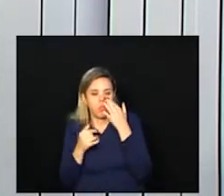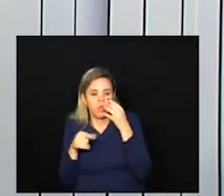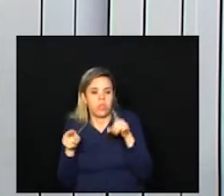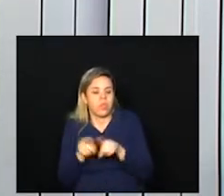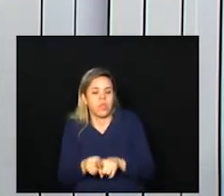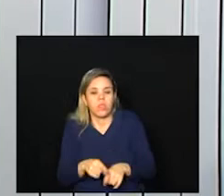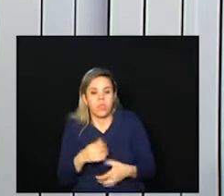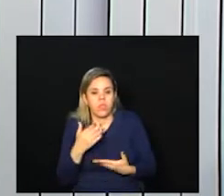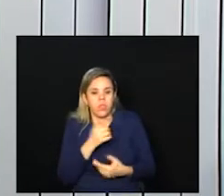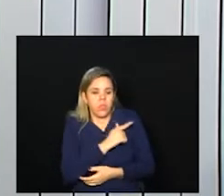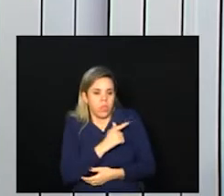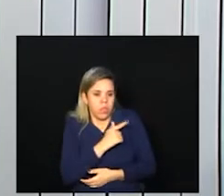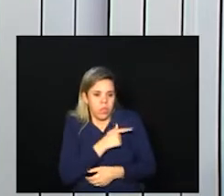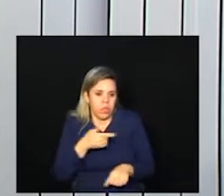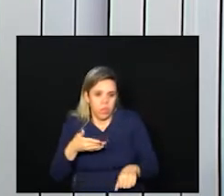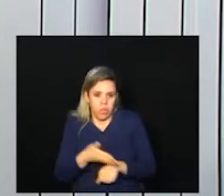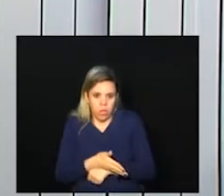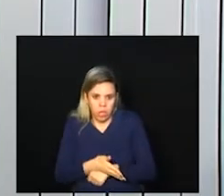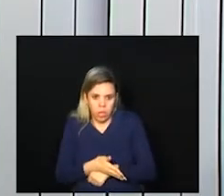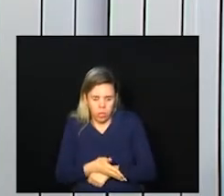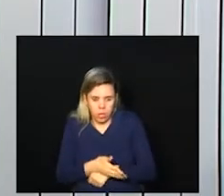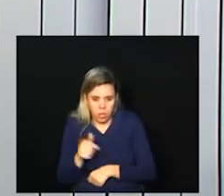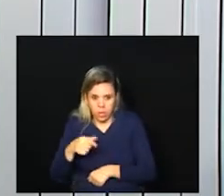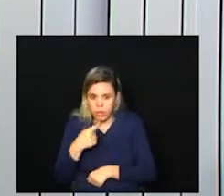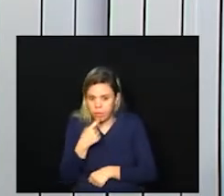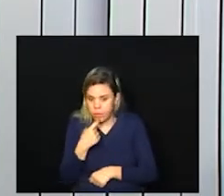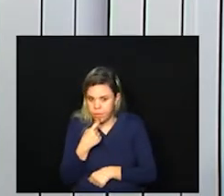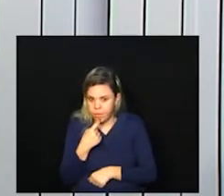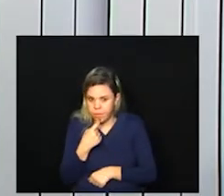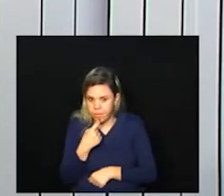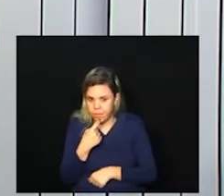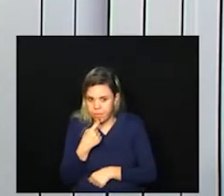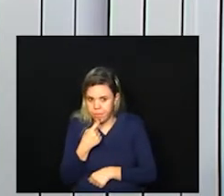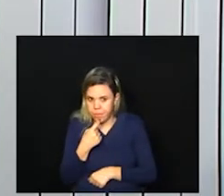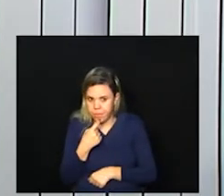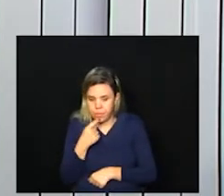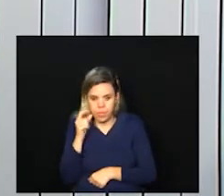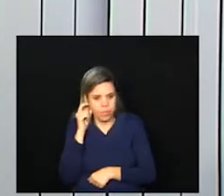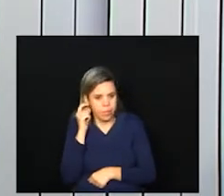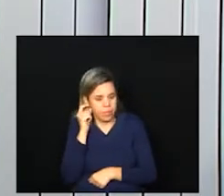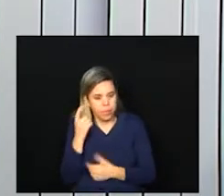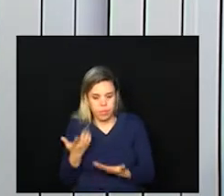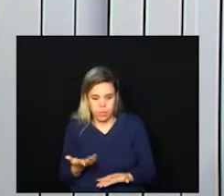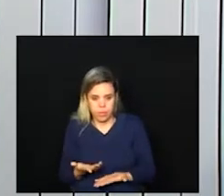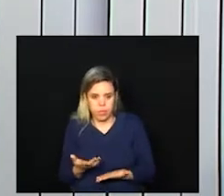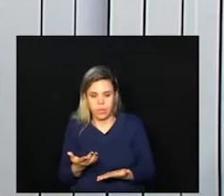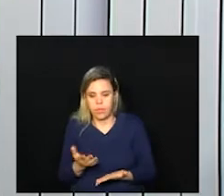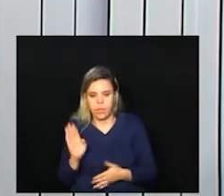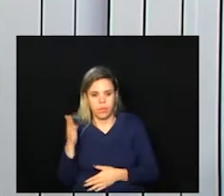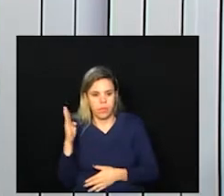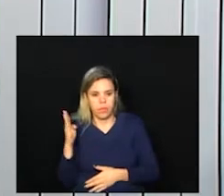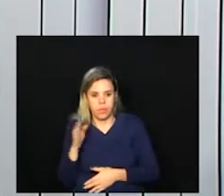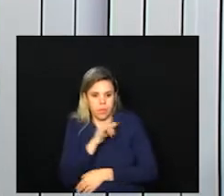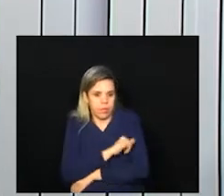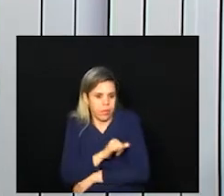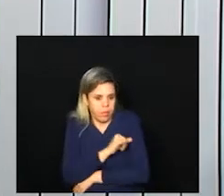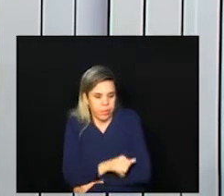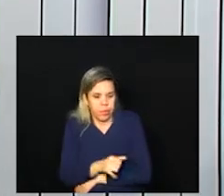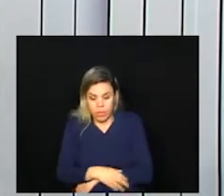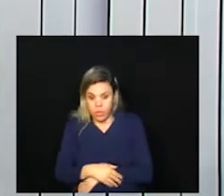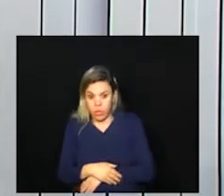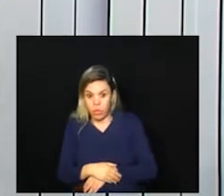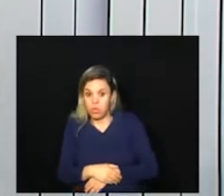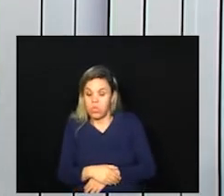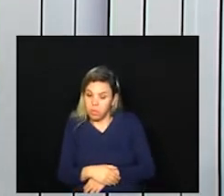também o Bugre, o Guarani, entra em campo, recebe aqui em Campinas, no estádio Brinco de Ouro, o Botafogo do Rio de Janeiro. Então a